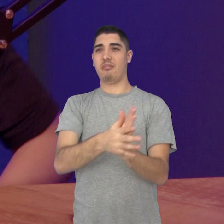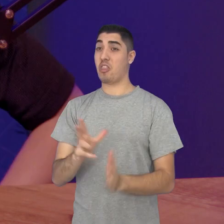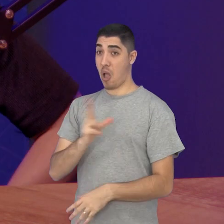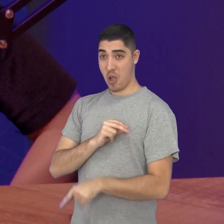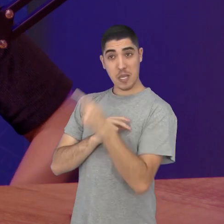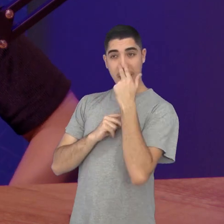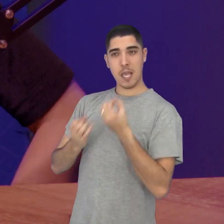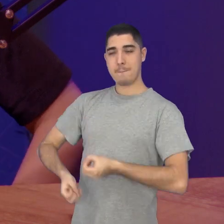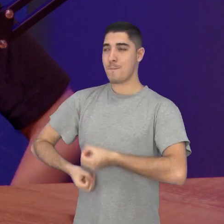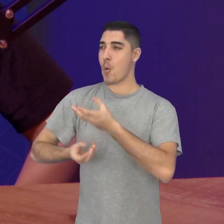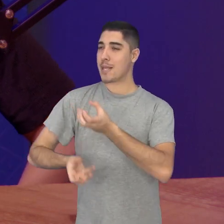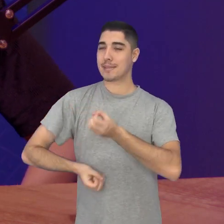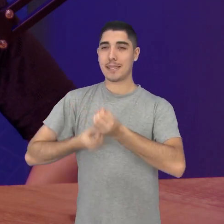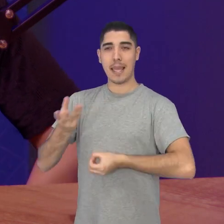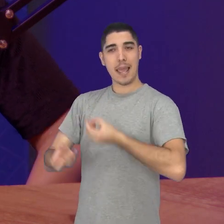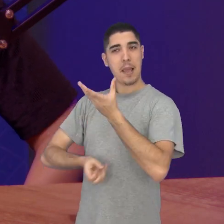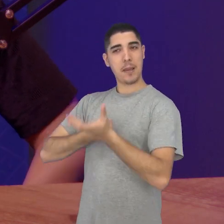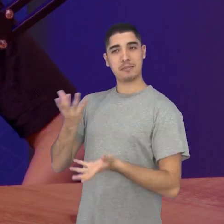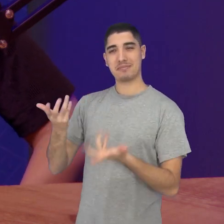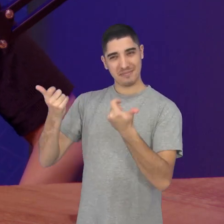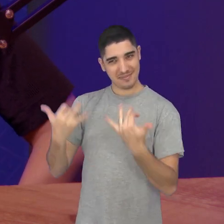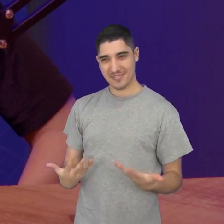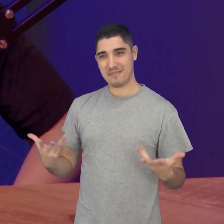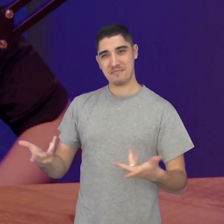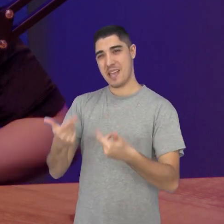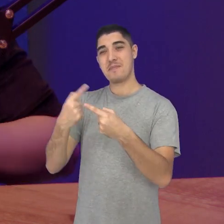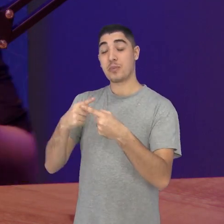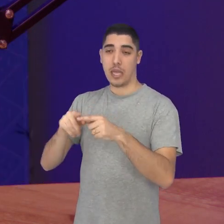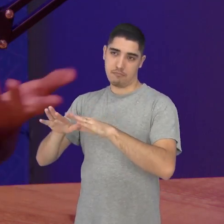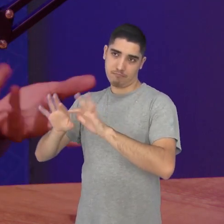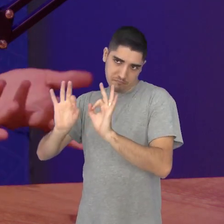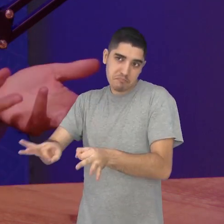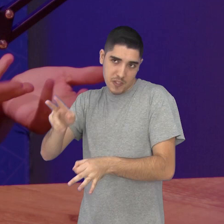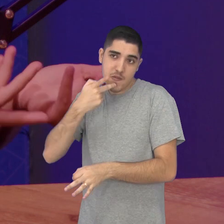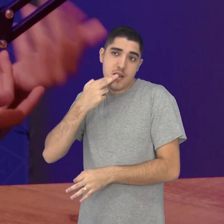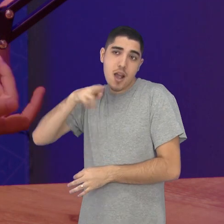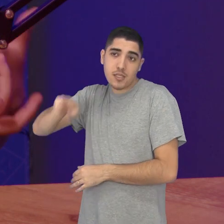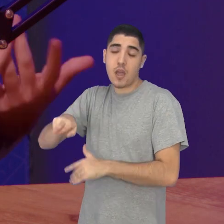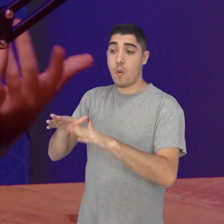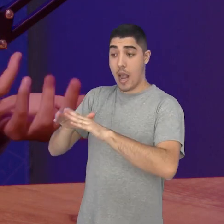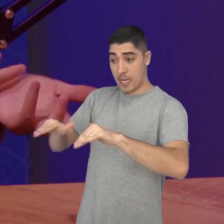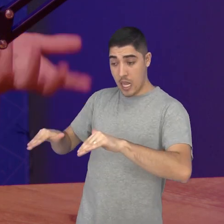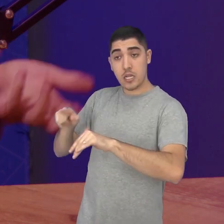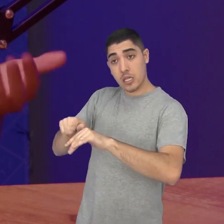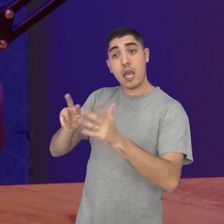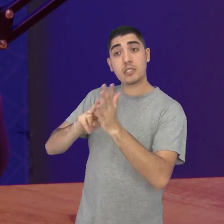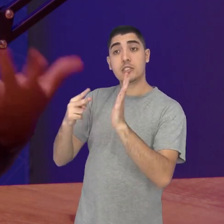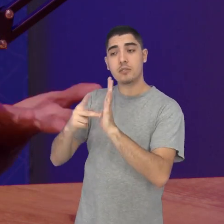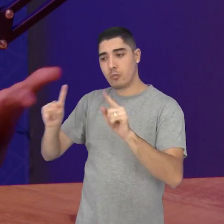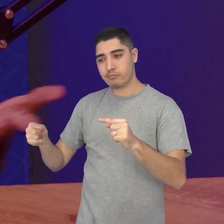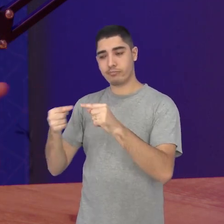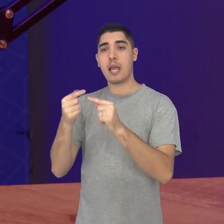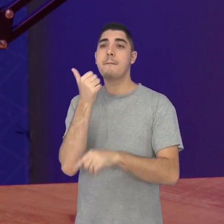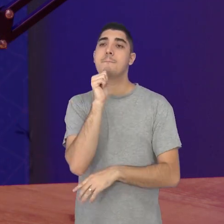poético até hoje. Porque realmente as crianças, né, se a gente for parar para pensar, né, em Monstros S.A., são a